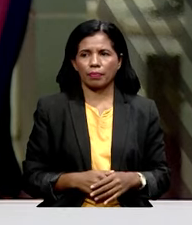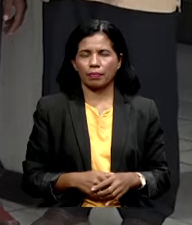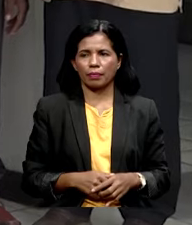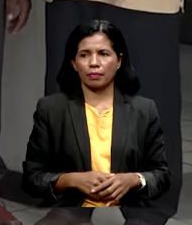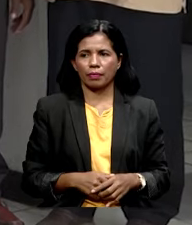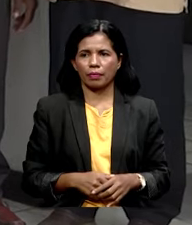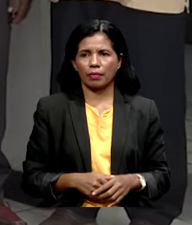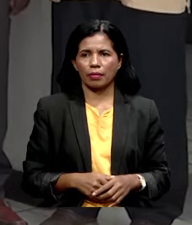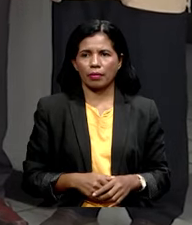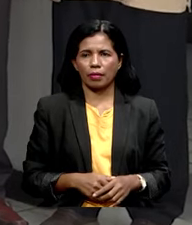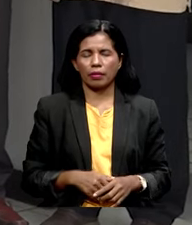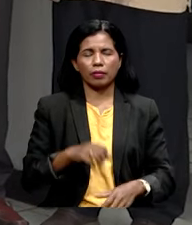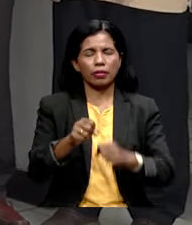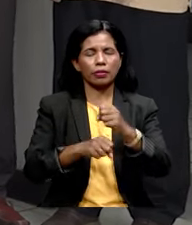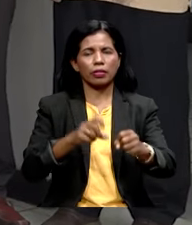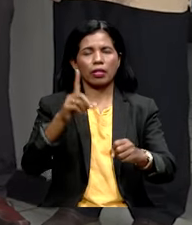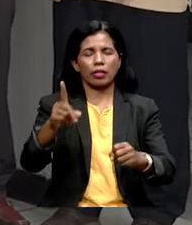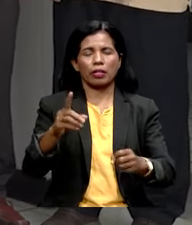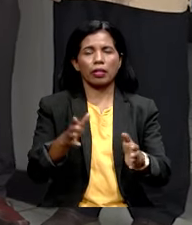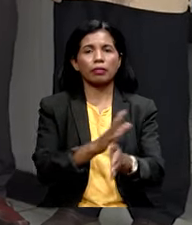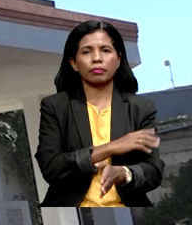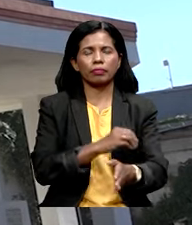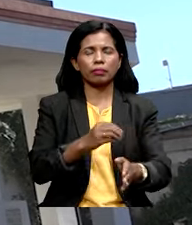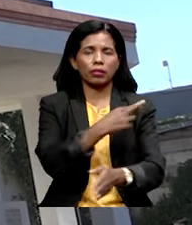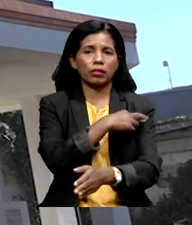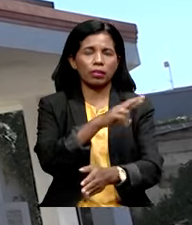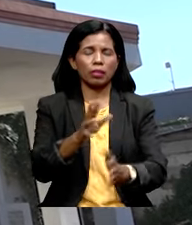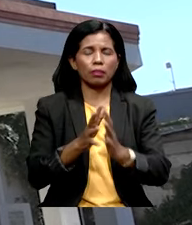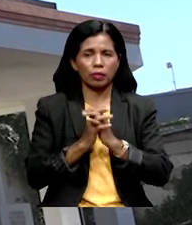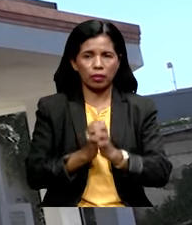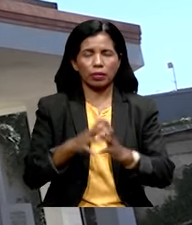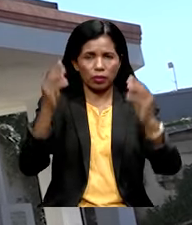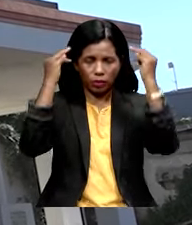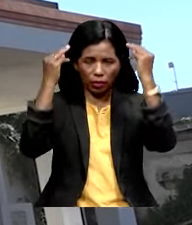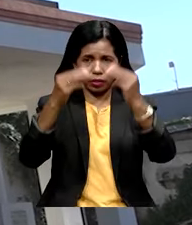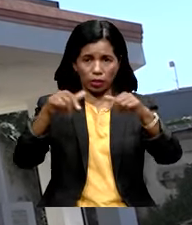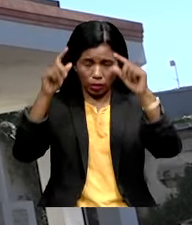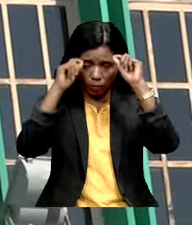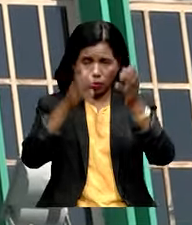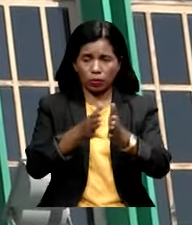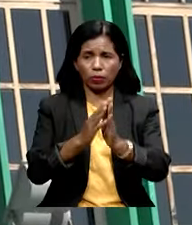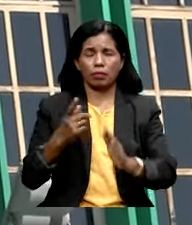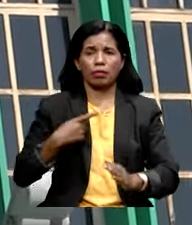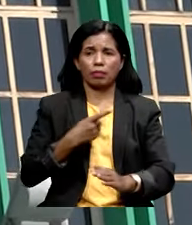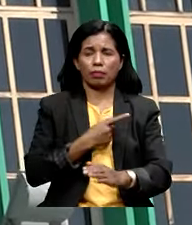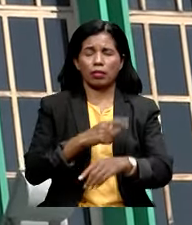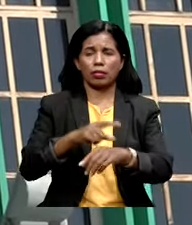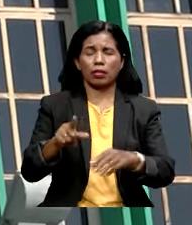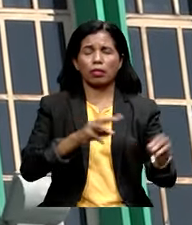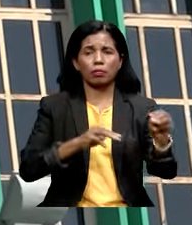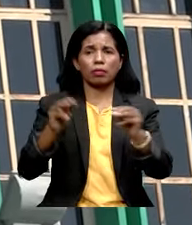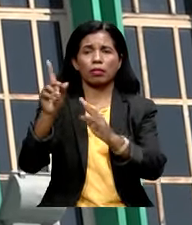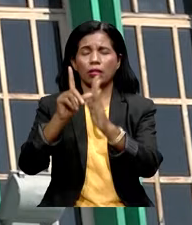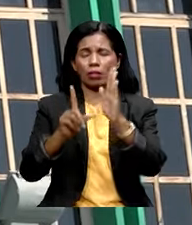Foi na Lajne, Sociedade de Religião Protestante no Muçulmano e a Timor-Leste, exige o Parlamento Nacional a altera a lei número